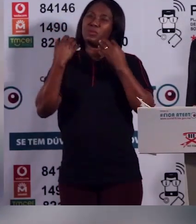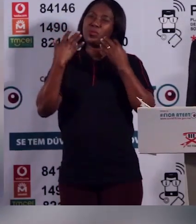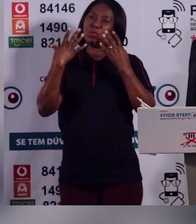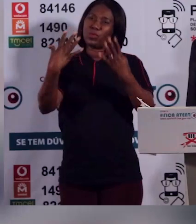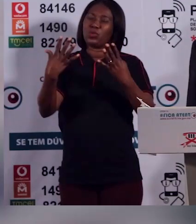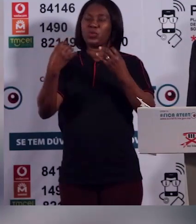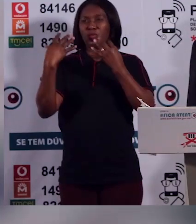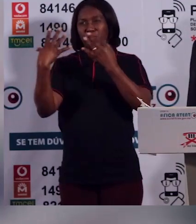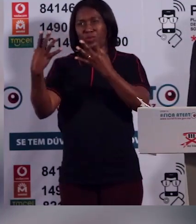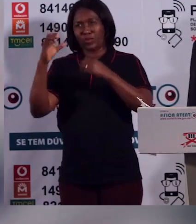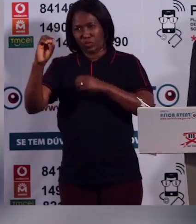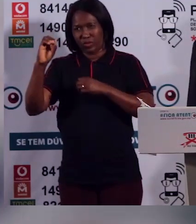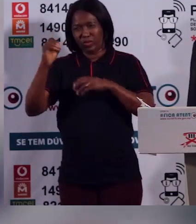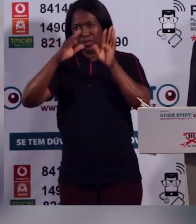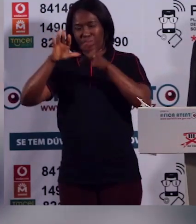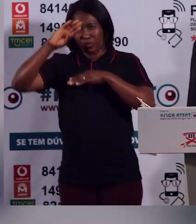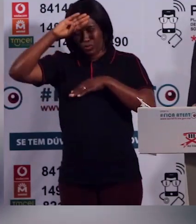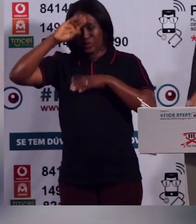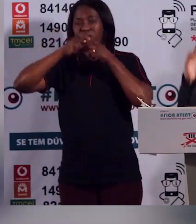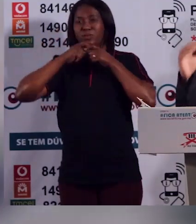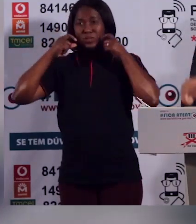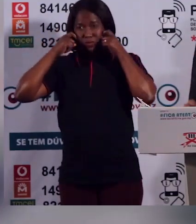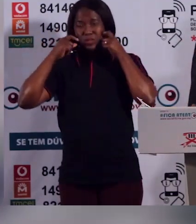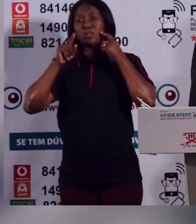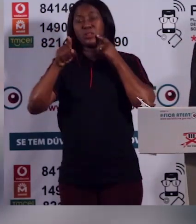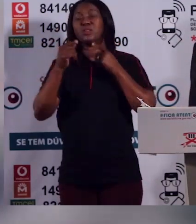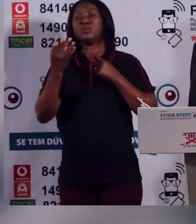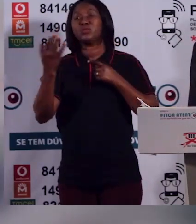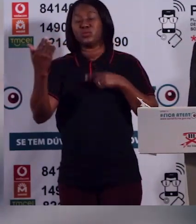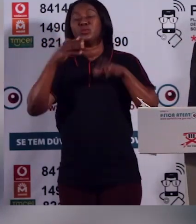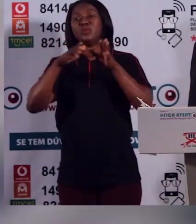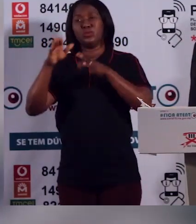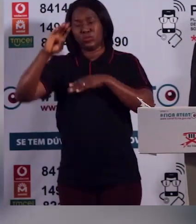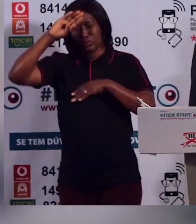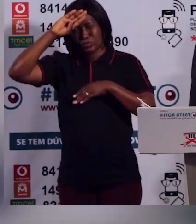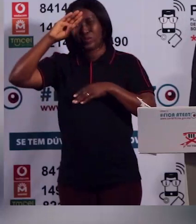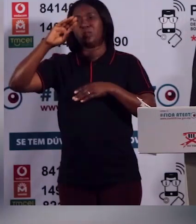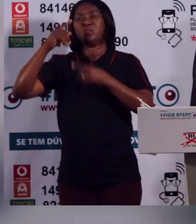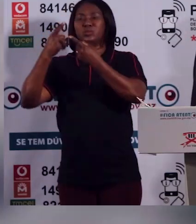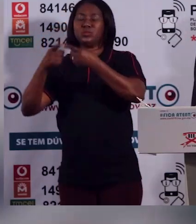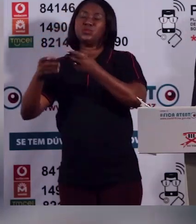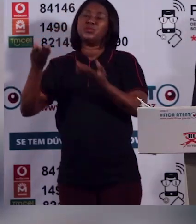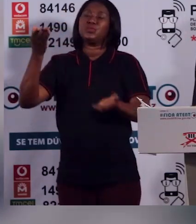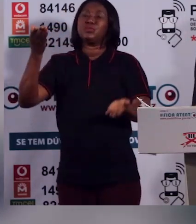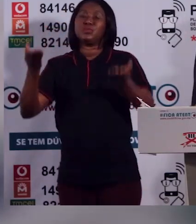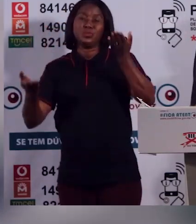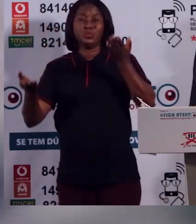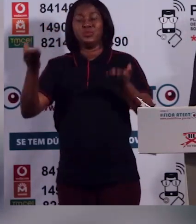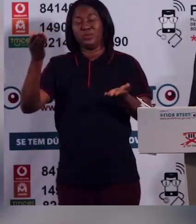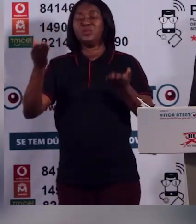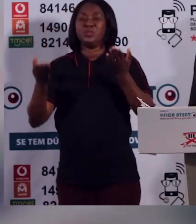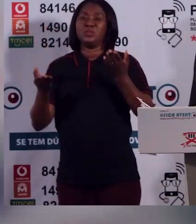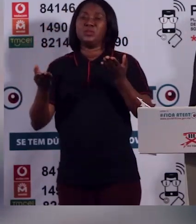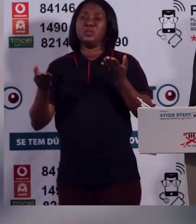ativos no país, e este número de casos ativos varia consoante o número